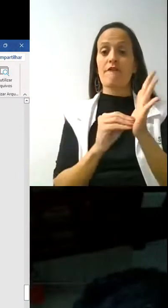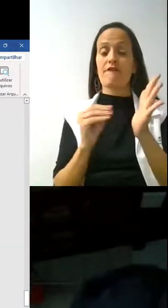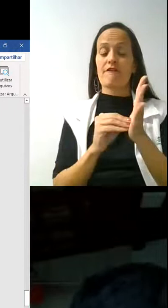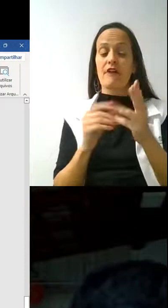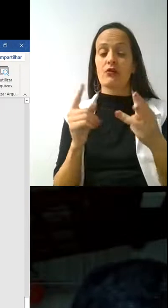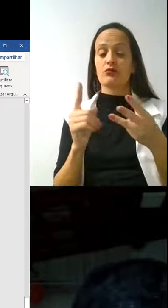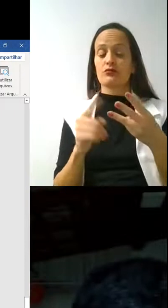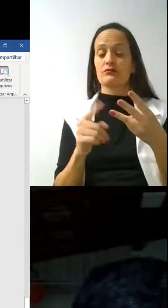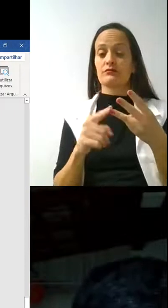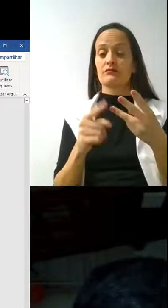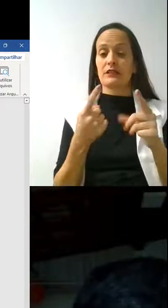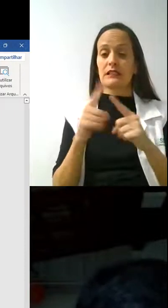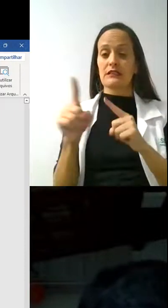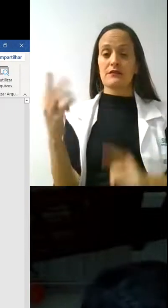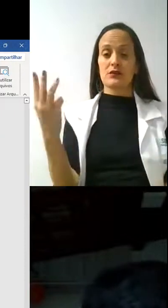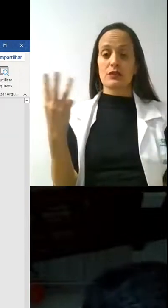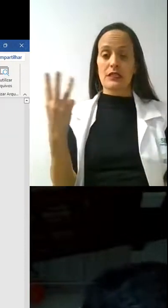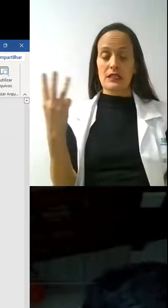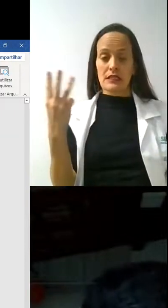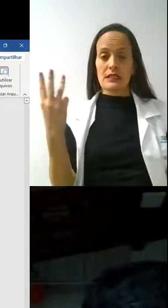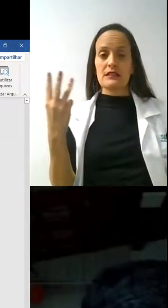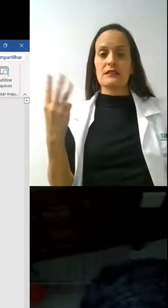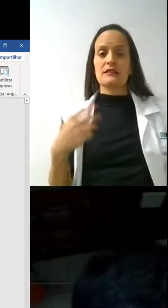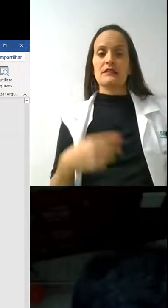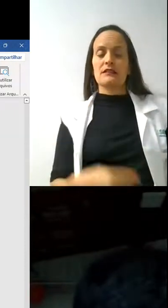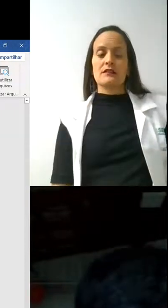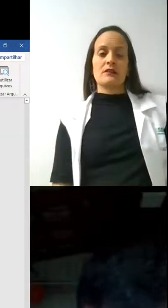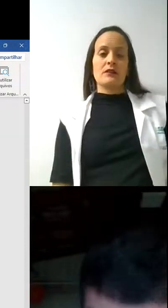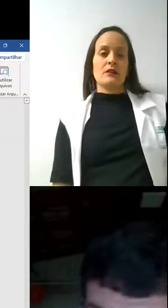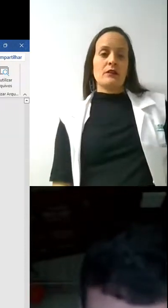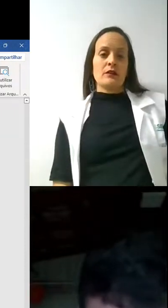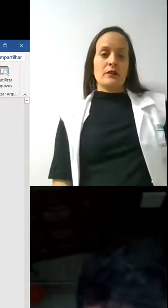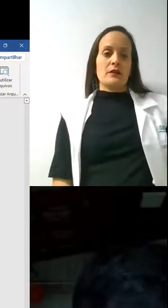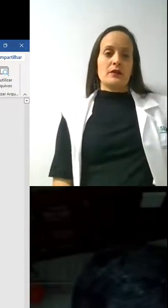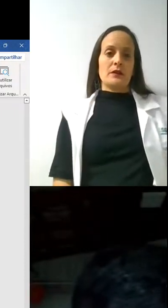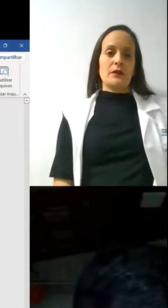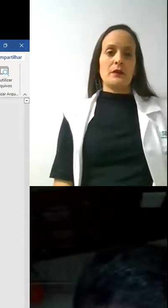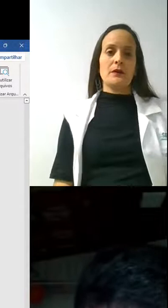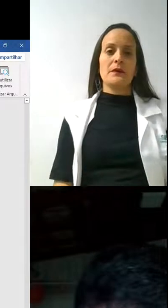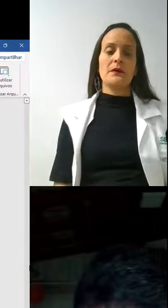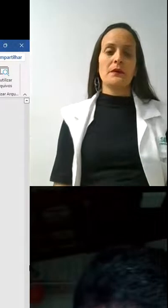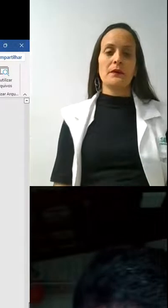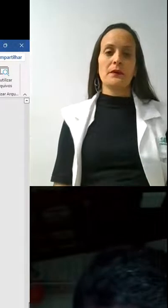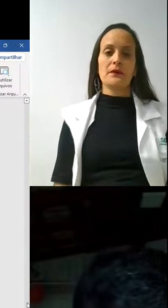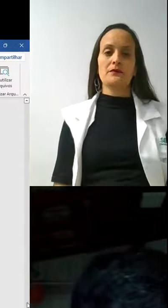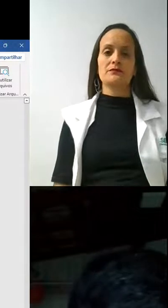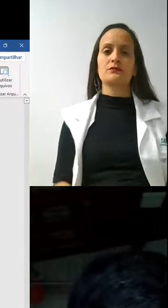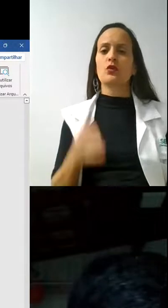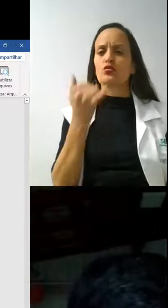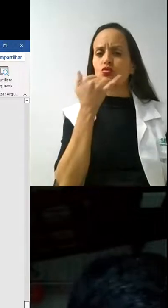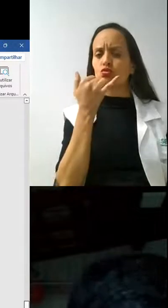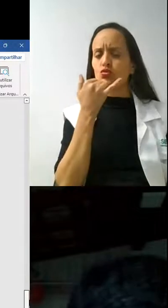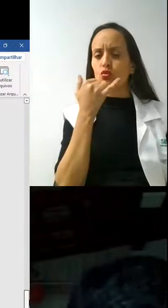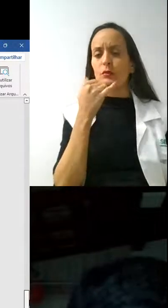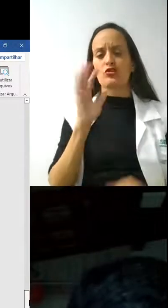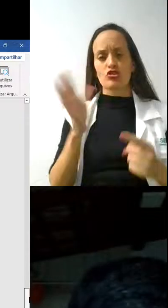pro desafio 3, a lógica, desafio 4, né? Acabamos de fazer o